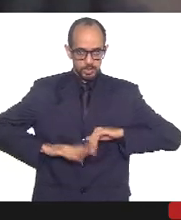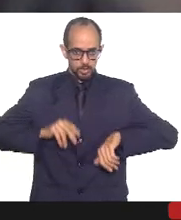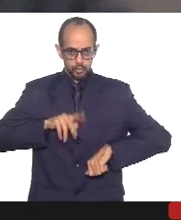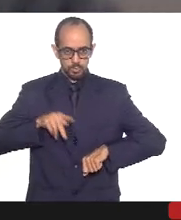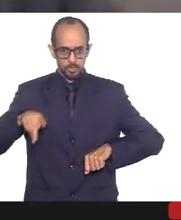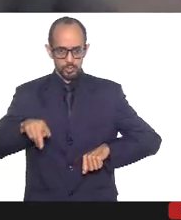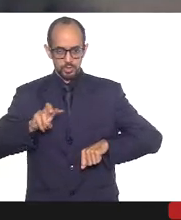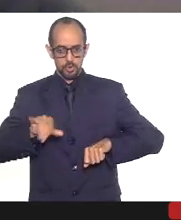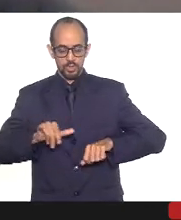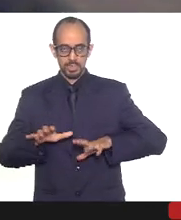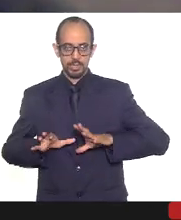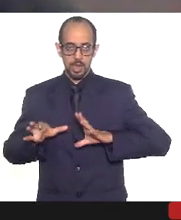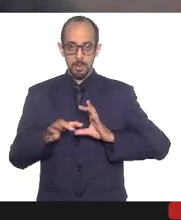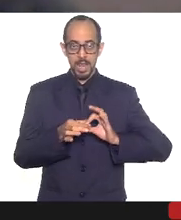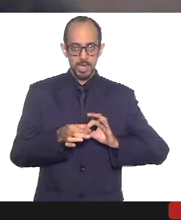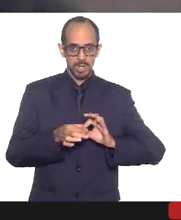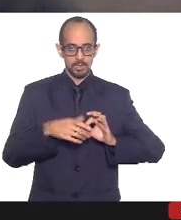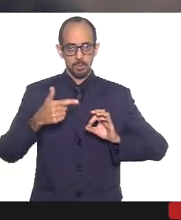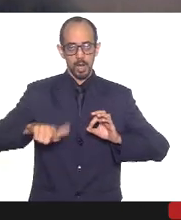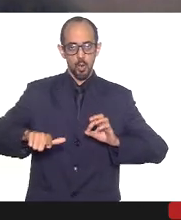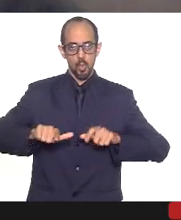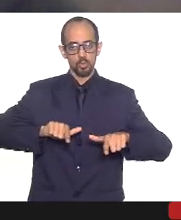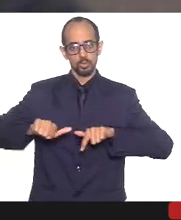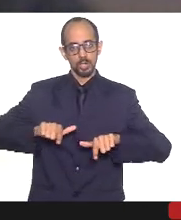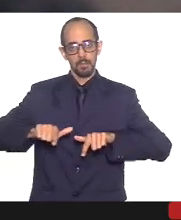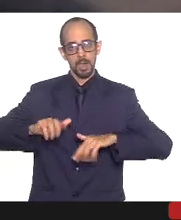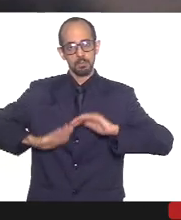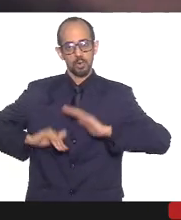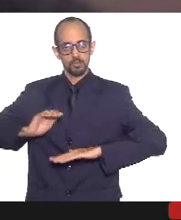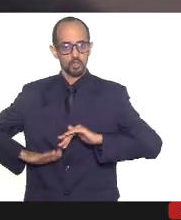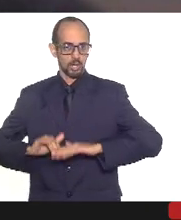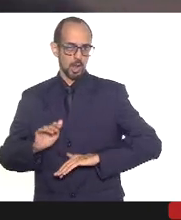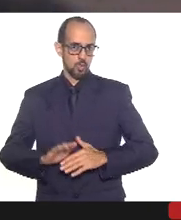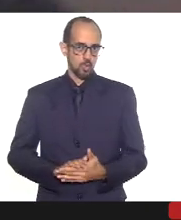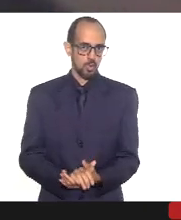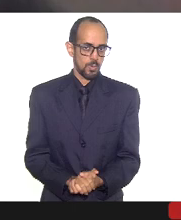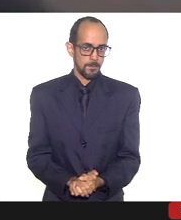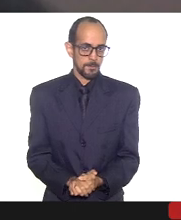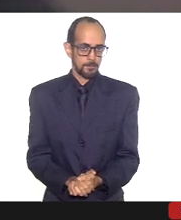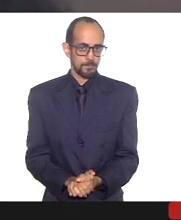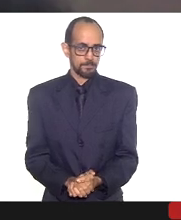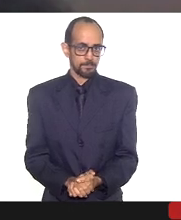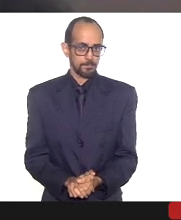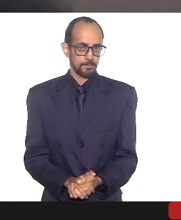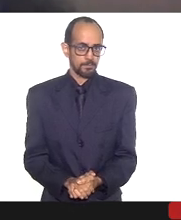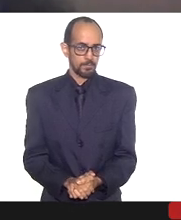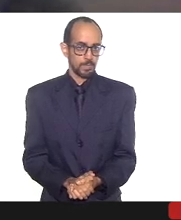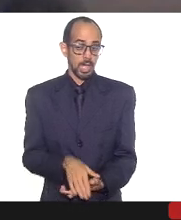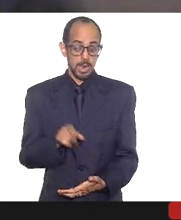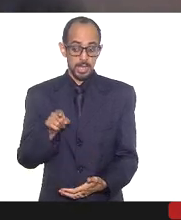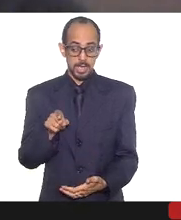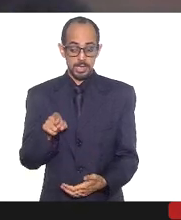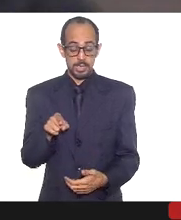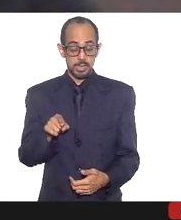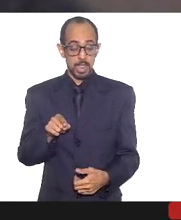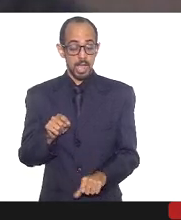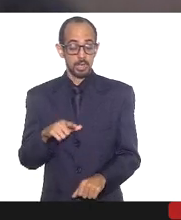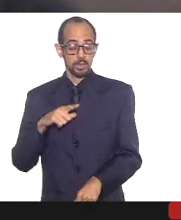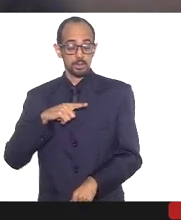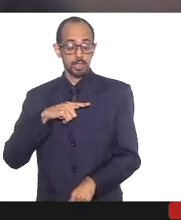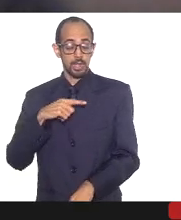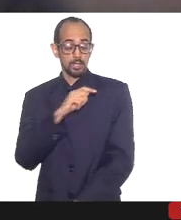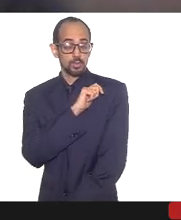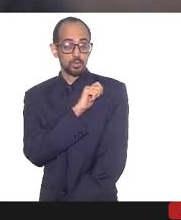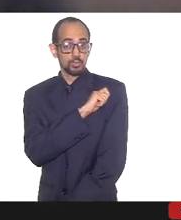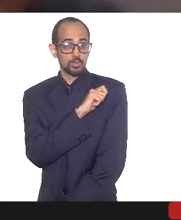outra atividade profissional. Né? Na ponta desse processo estão os estudantes das escolas